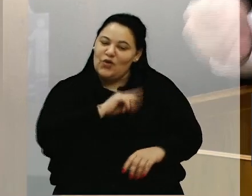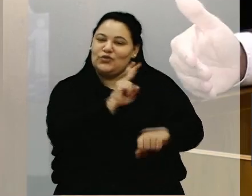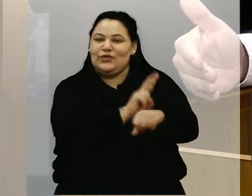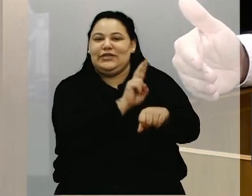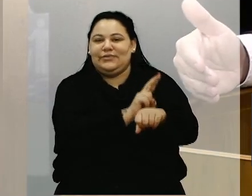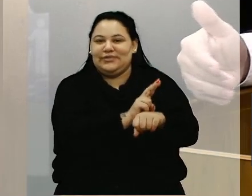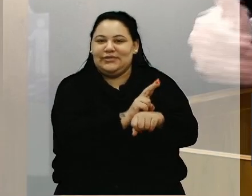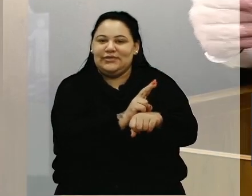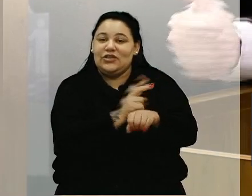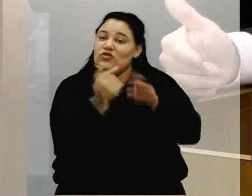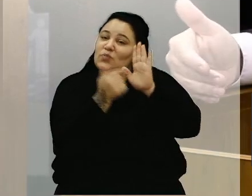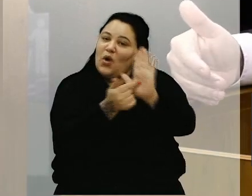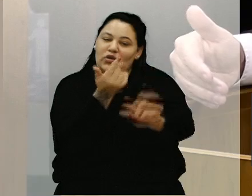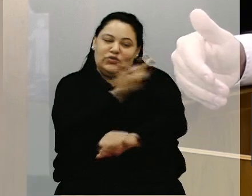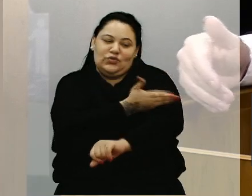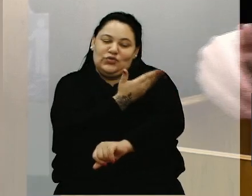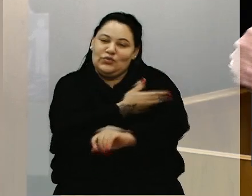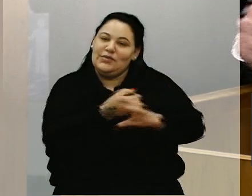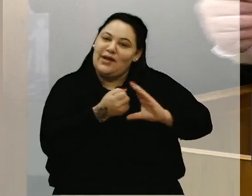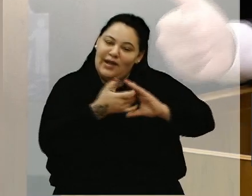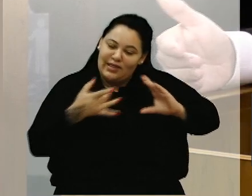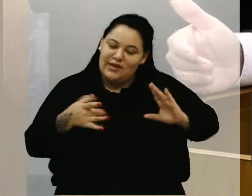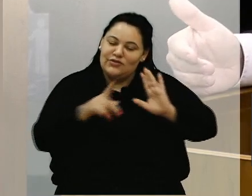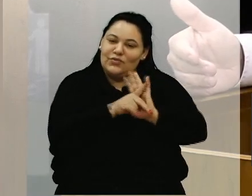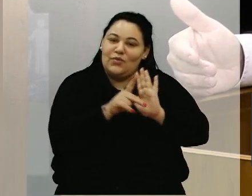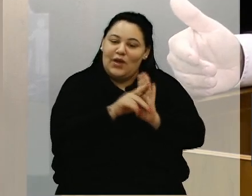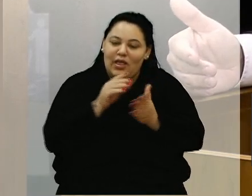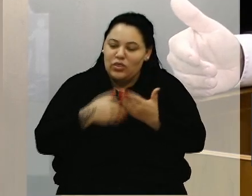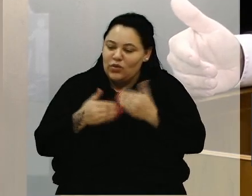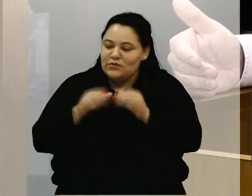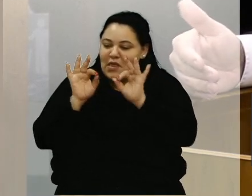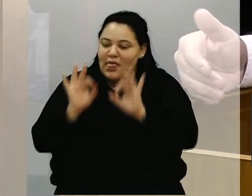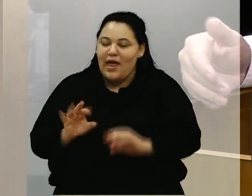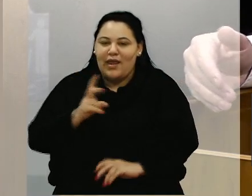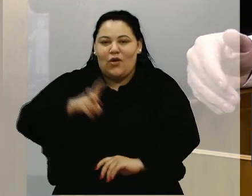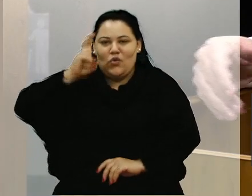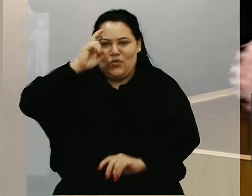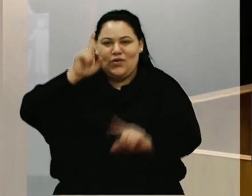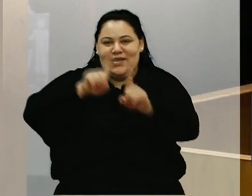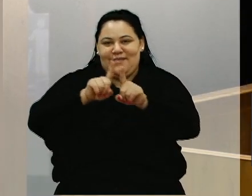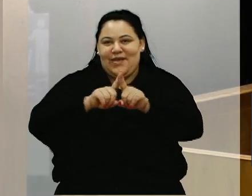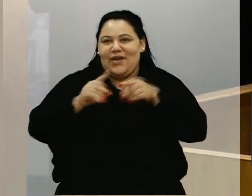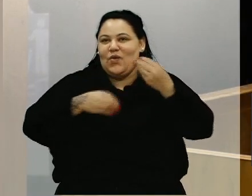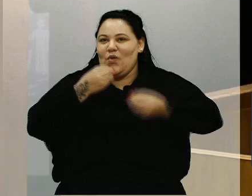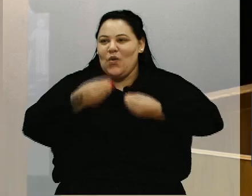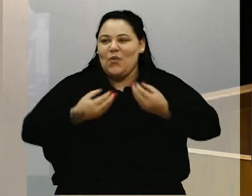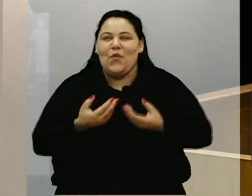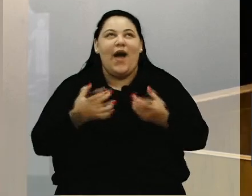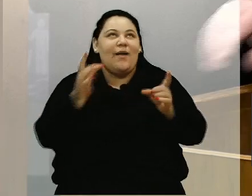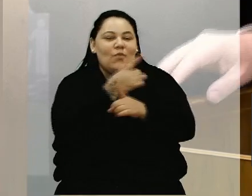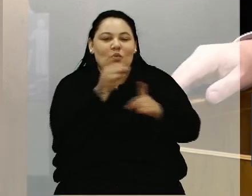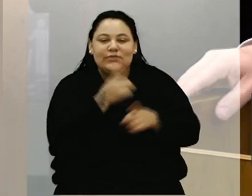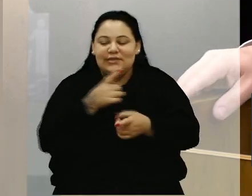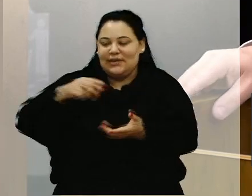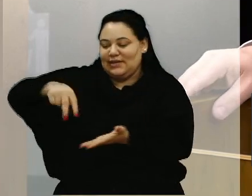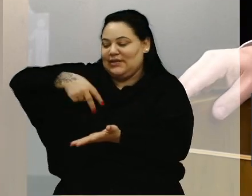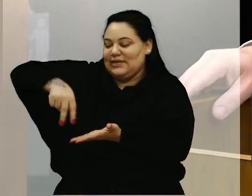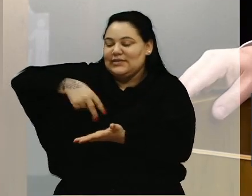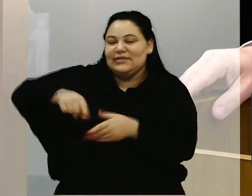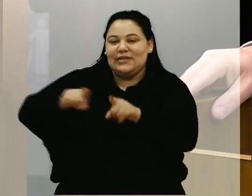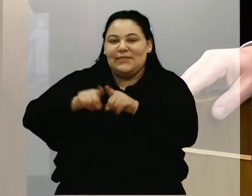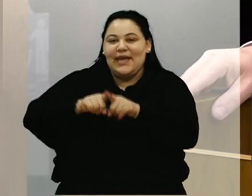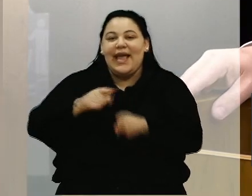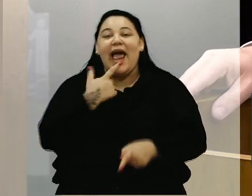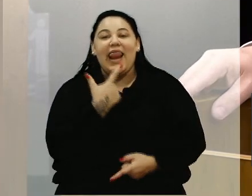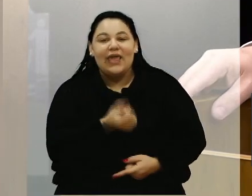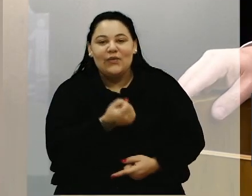os costumes, as características, né, todos os elementos culturais, né, como a música, a dança, o